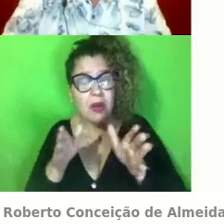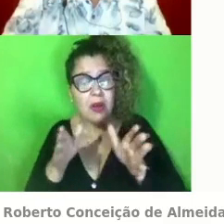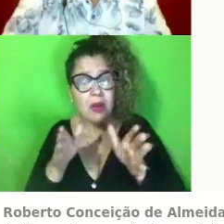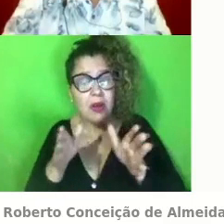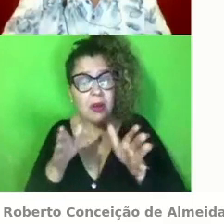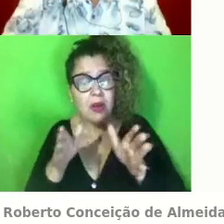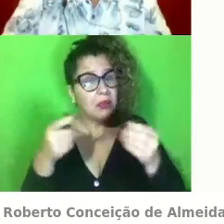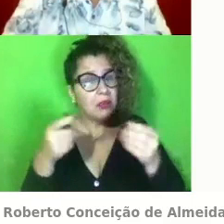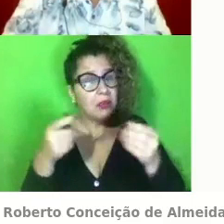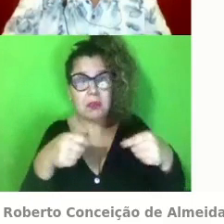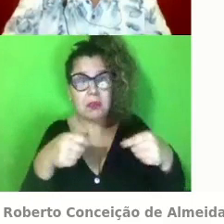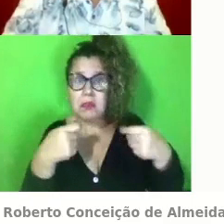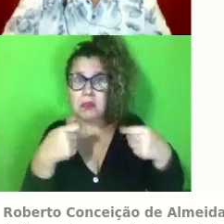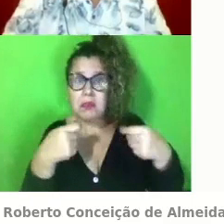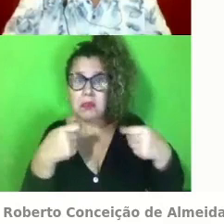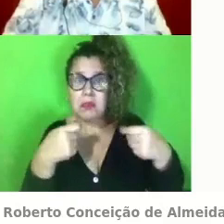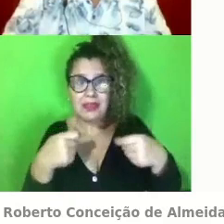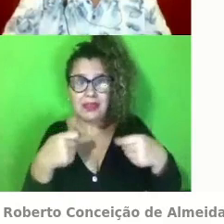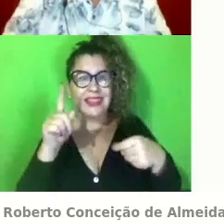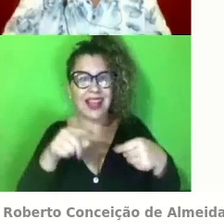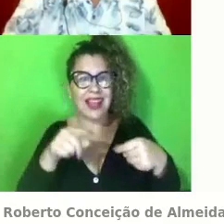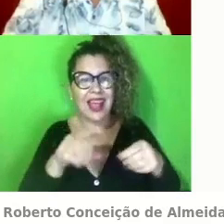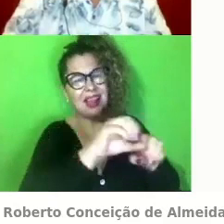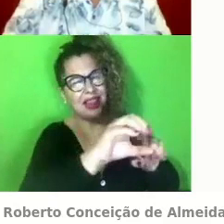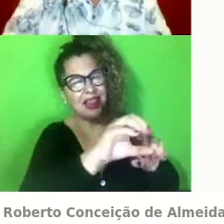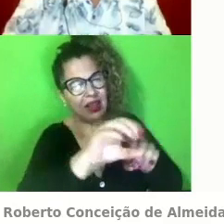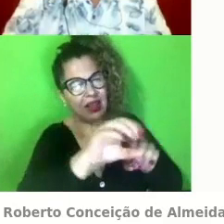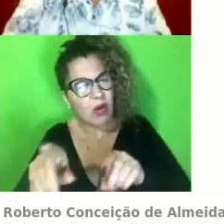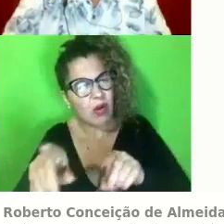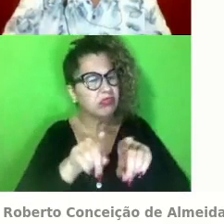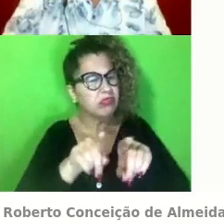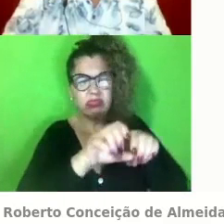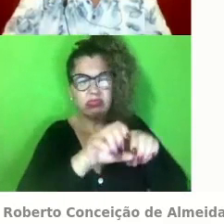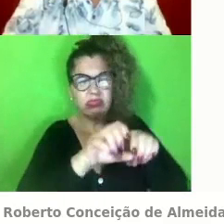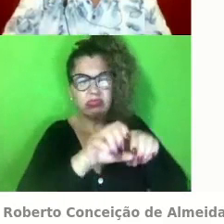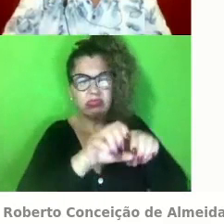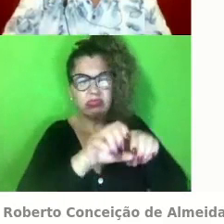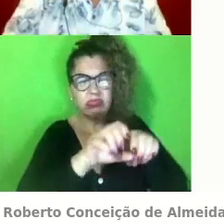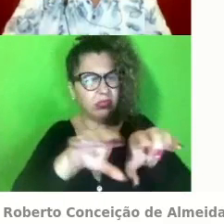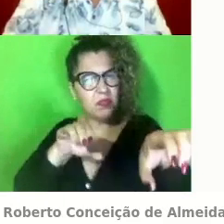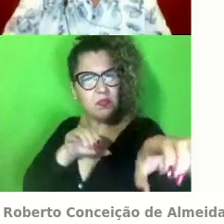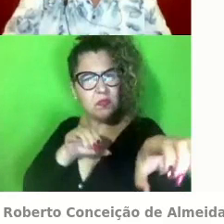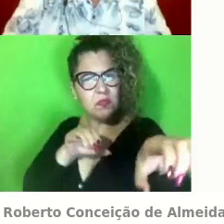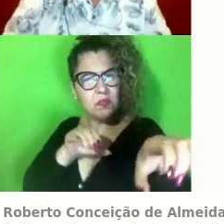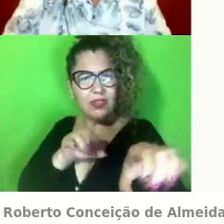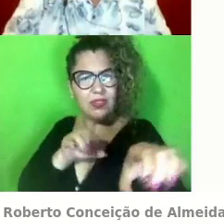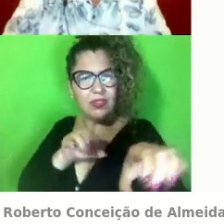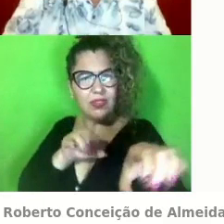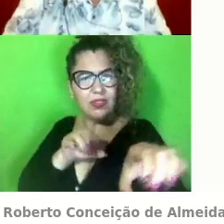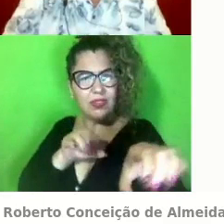educação, isso vem para o ensino remoto, né? Eu tenho acompanhado muito algumas